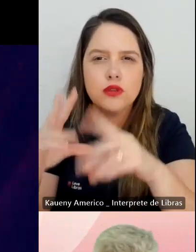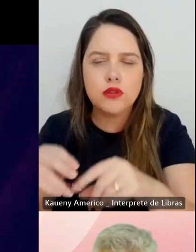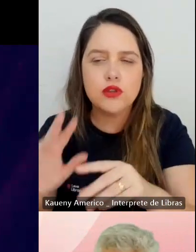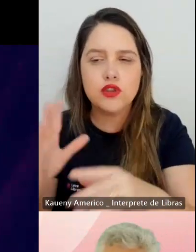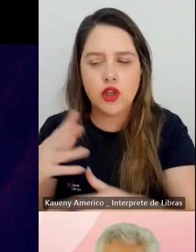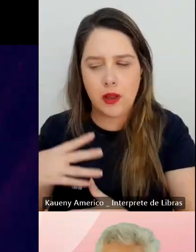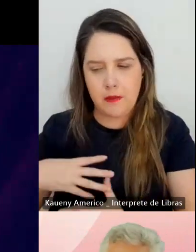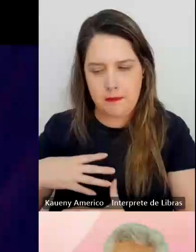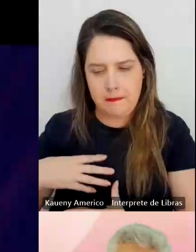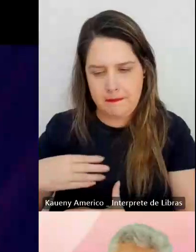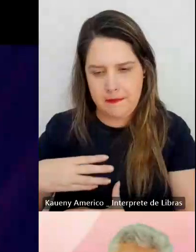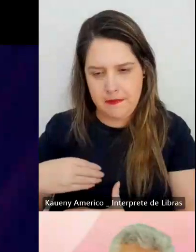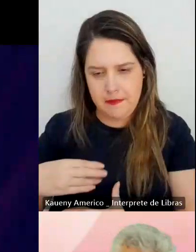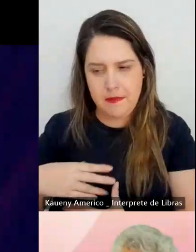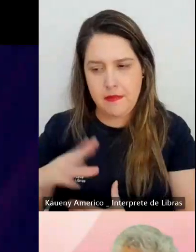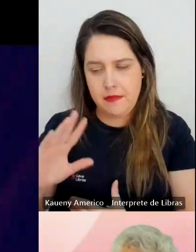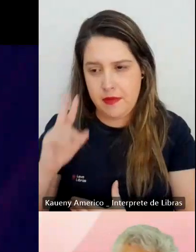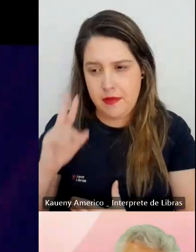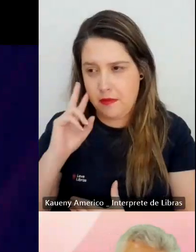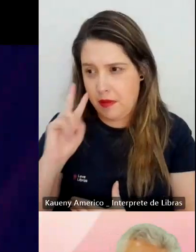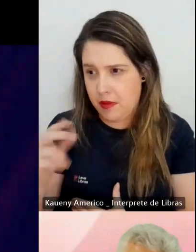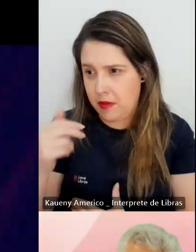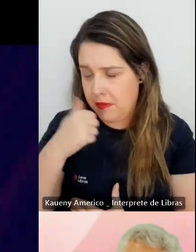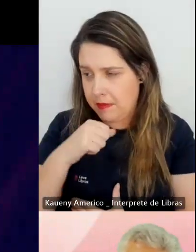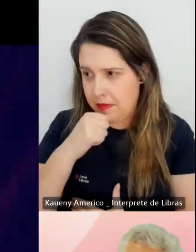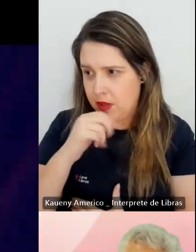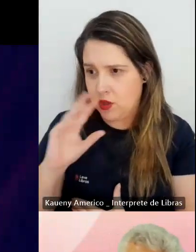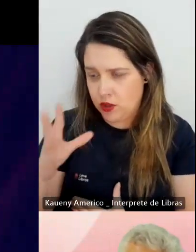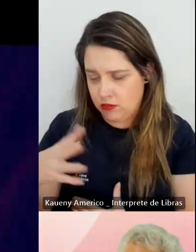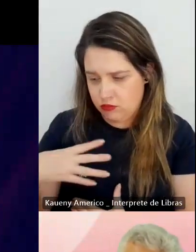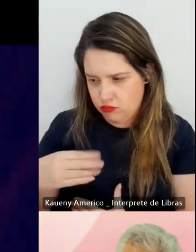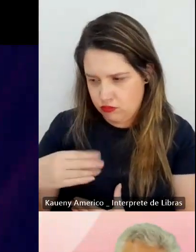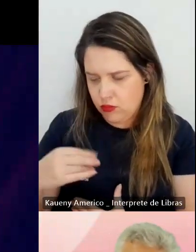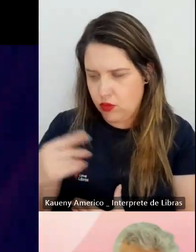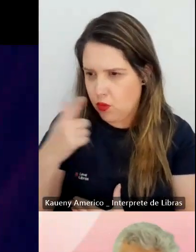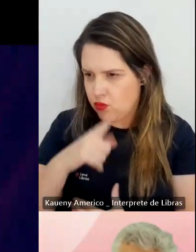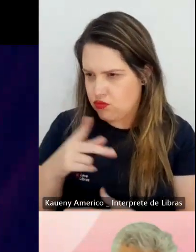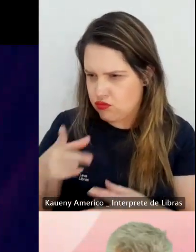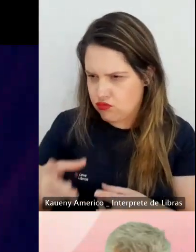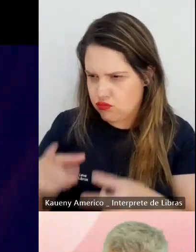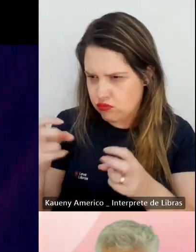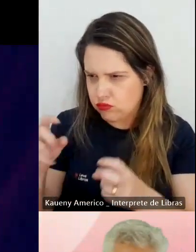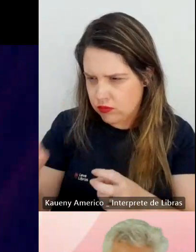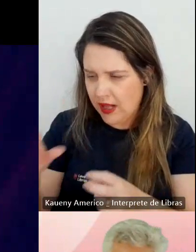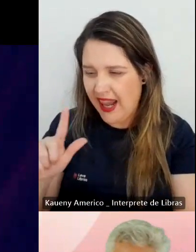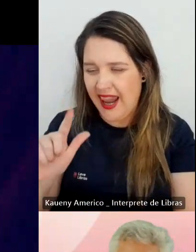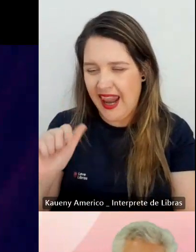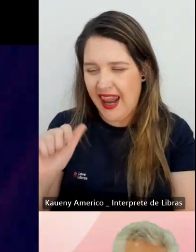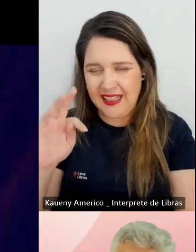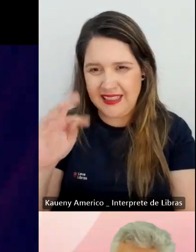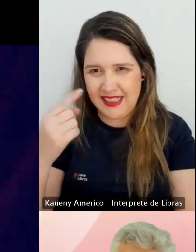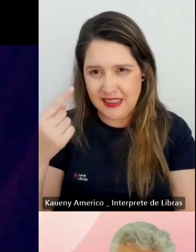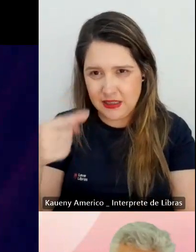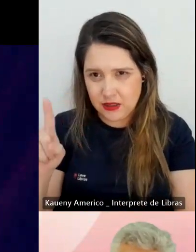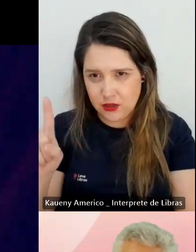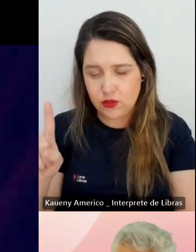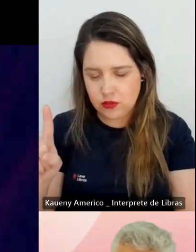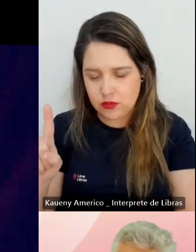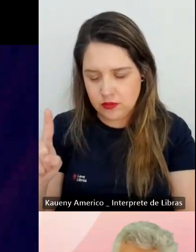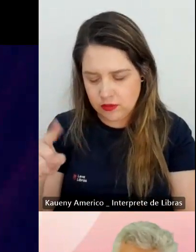as pessoas que já viram uma mãe amamentando conseguem perceber que durante a lactação do puerpério, enquanto ela está